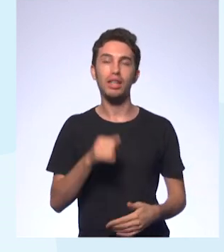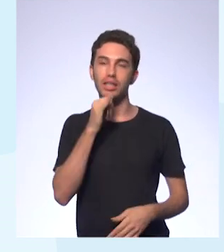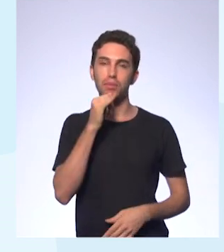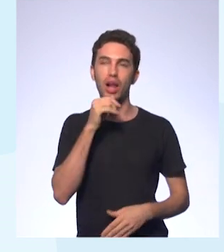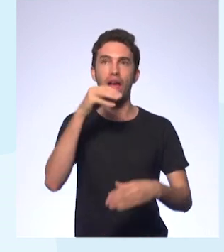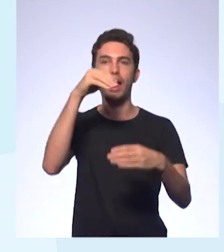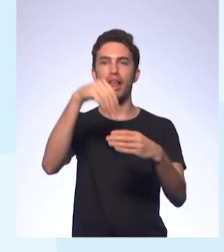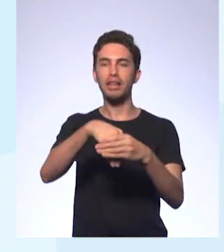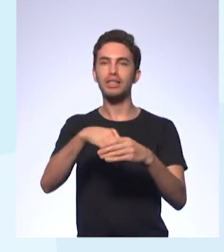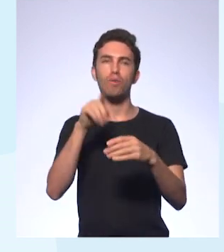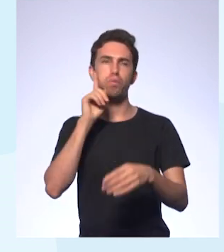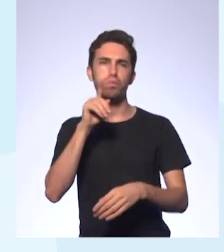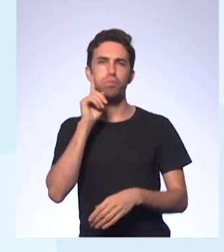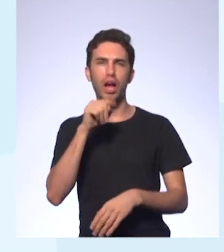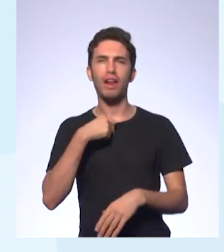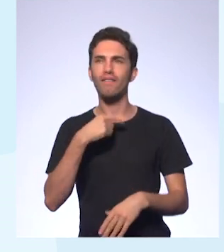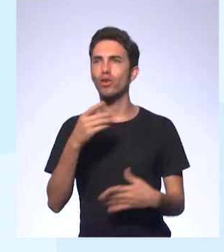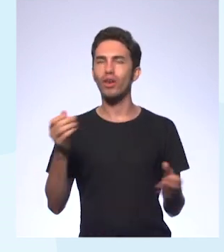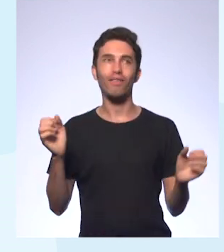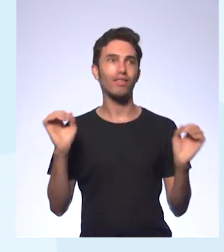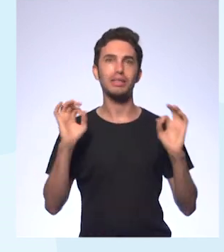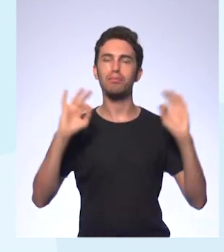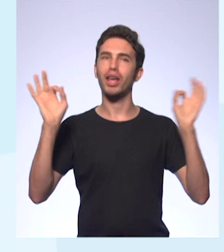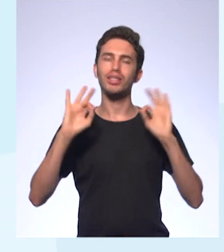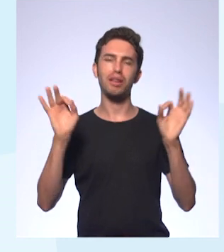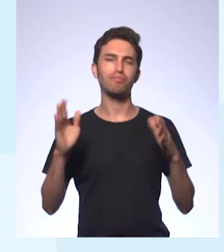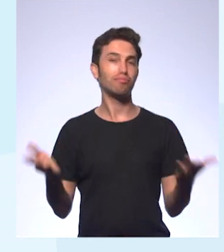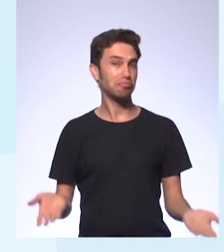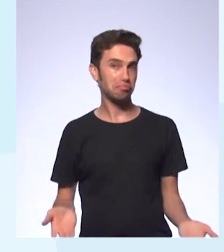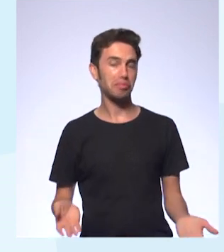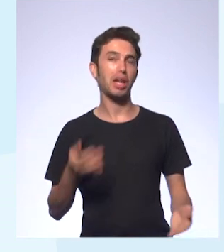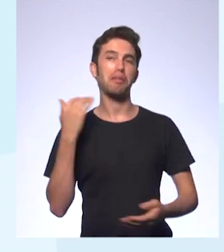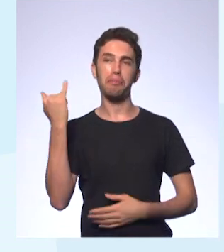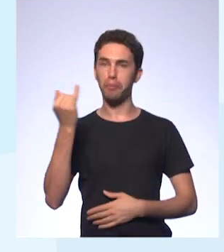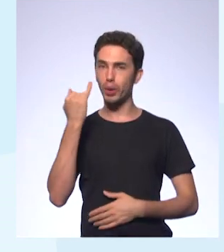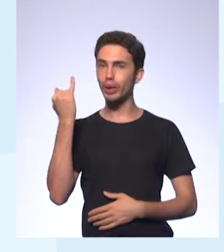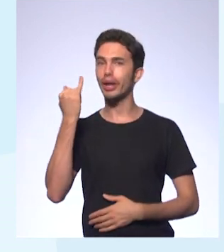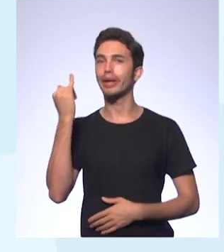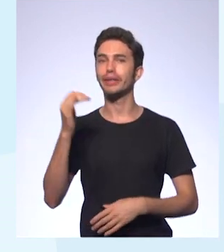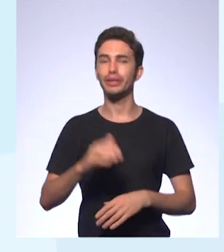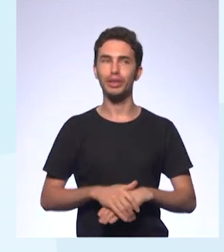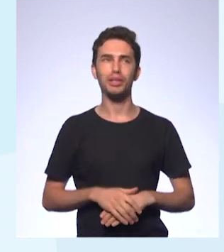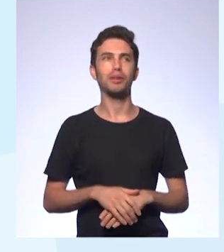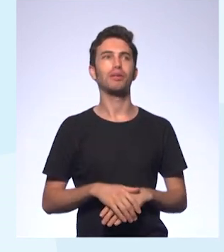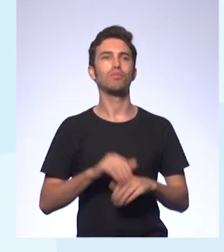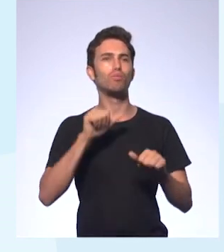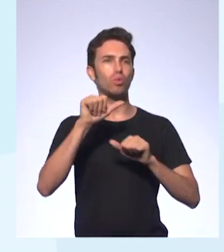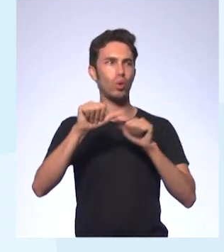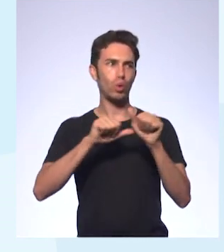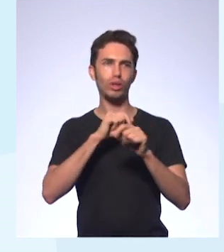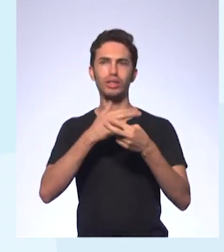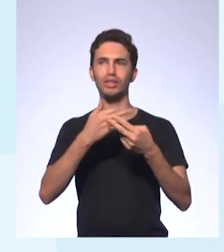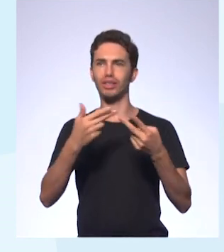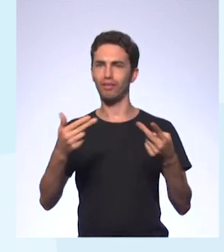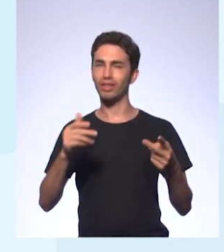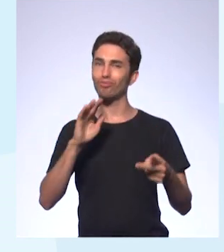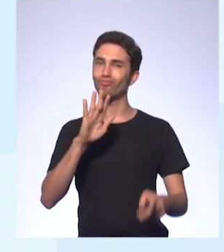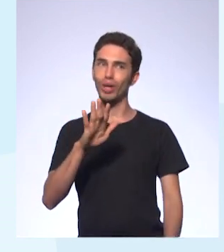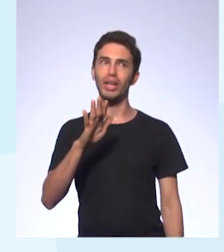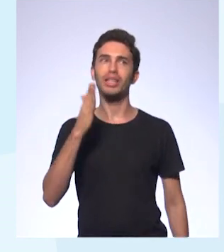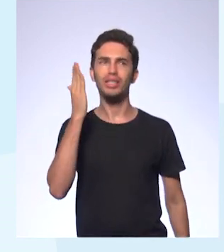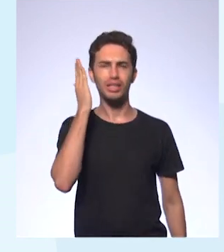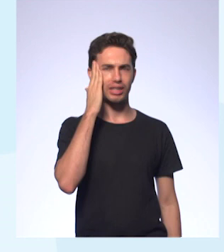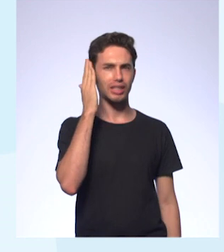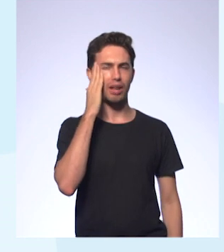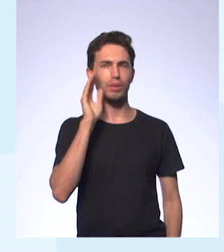foi fantástica e tal. Enfim. É uma notícia super importante, né? Muda muita coisa, mas a gente